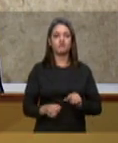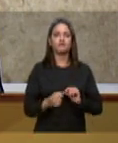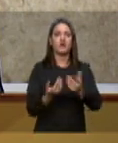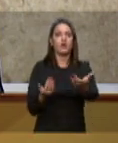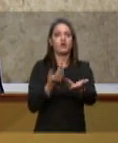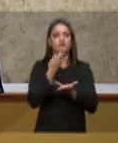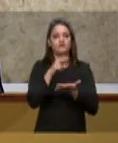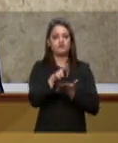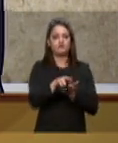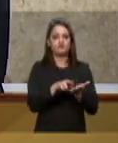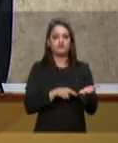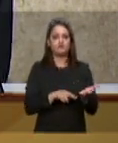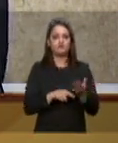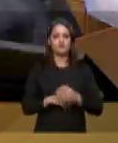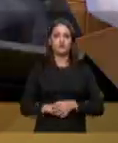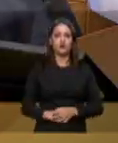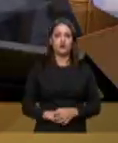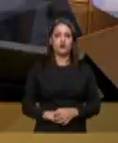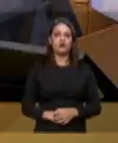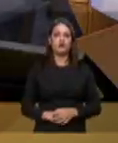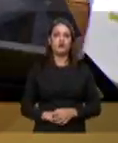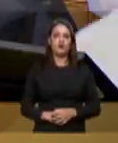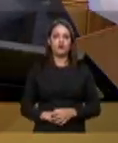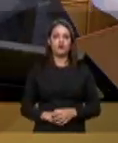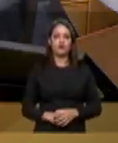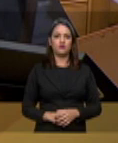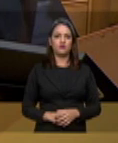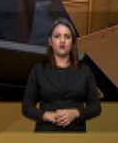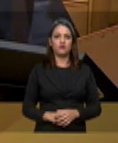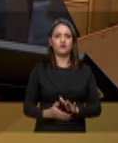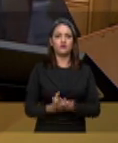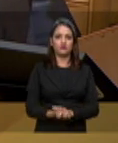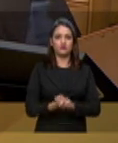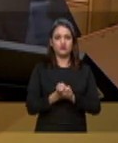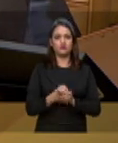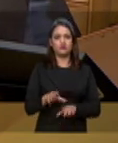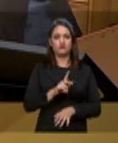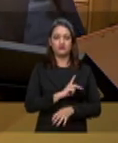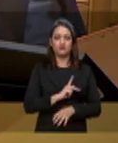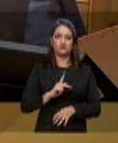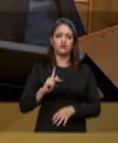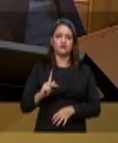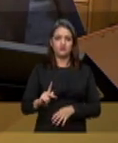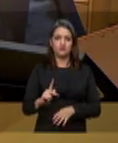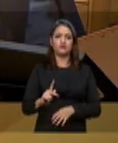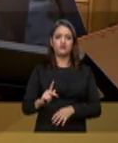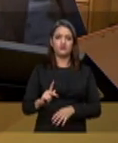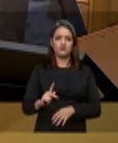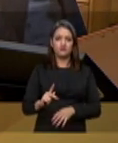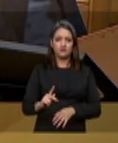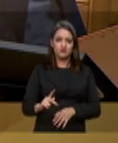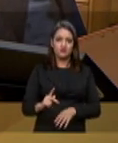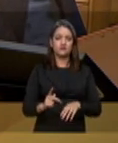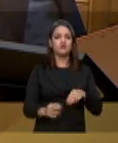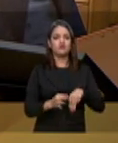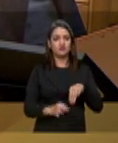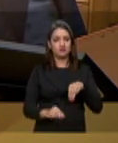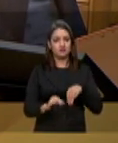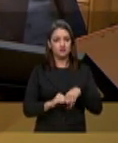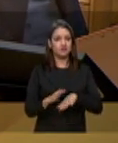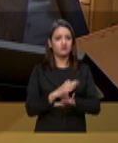tela, na parte inferior, a janela com a intérprete de Libras. Senhoras ministras, senhores ministros, senhor procurador. O ministro Nunes